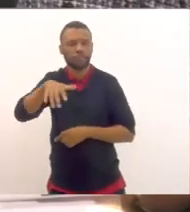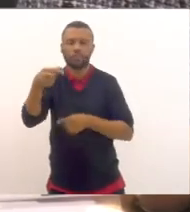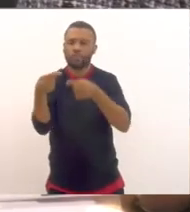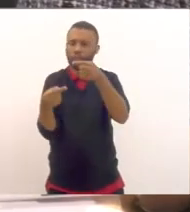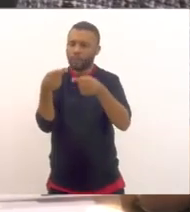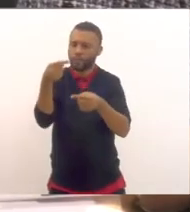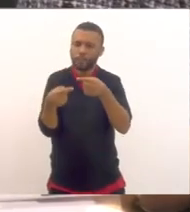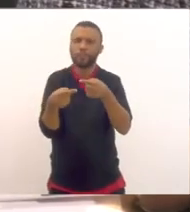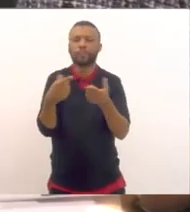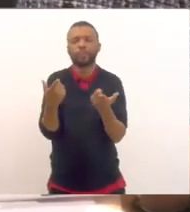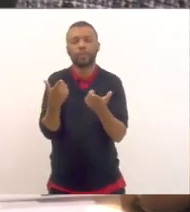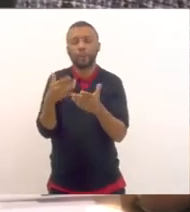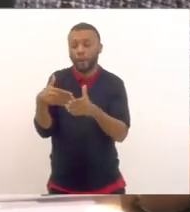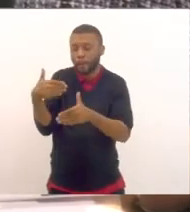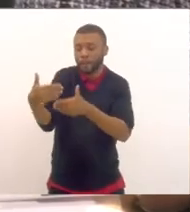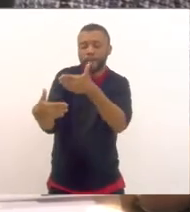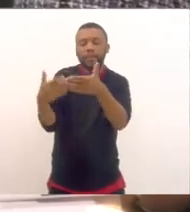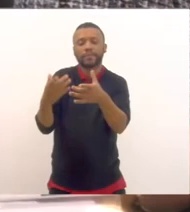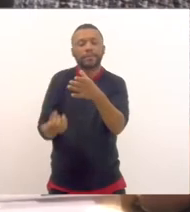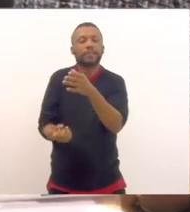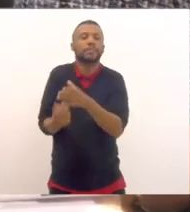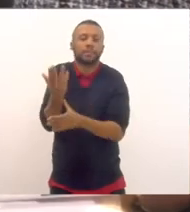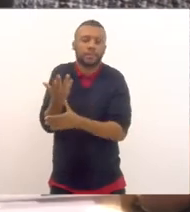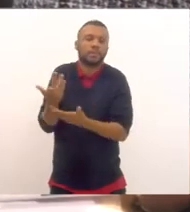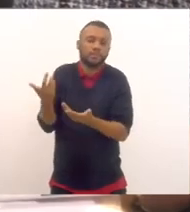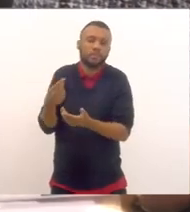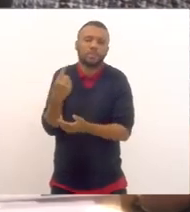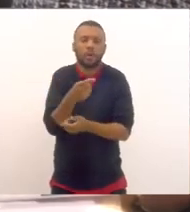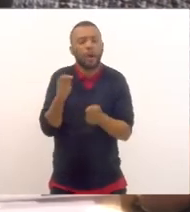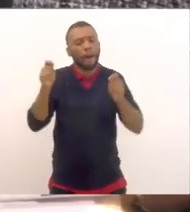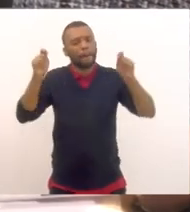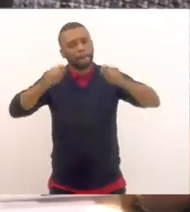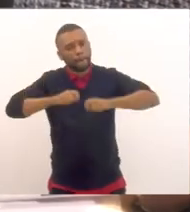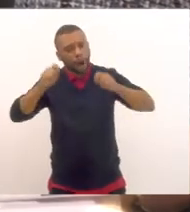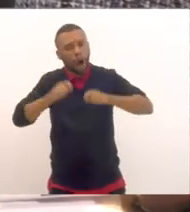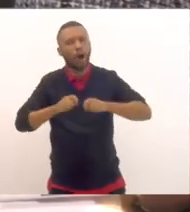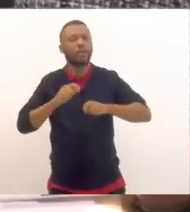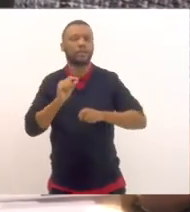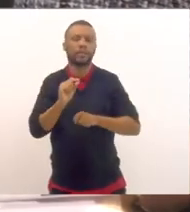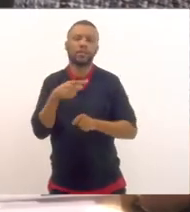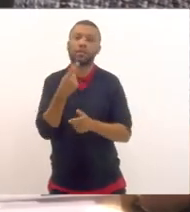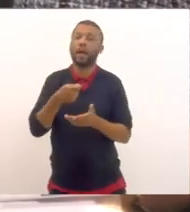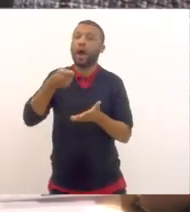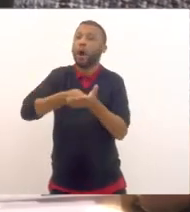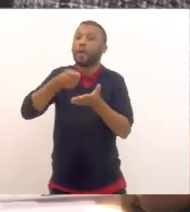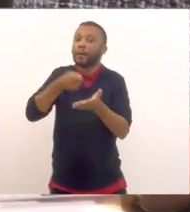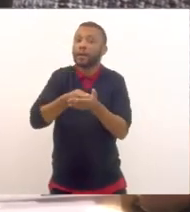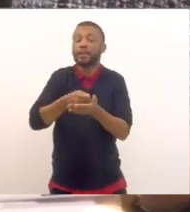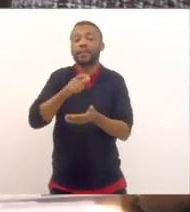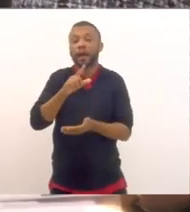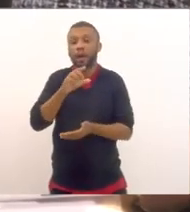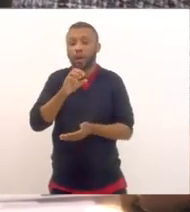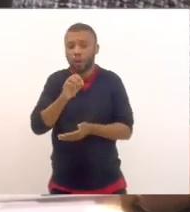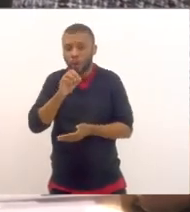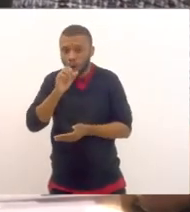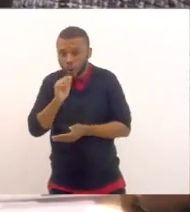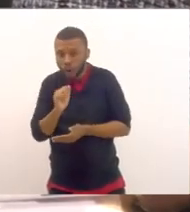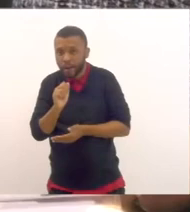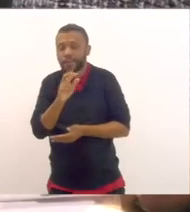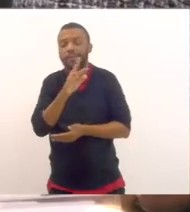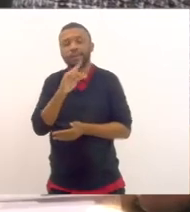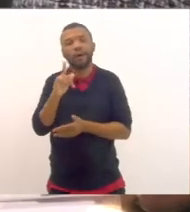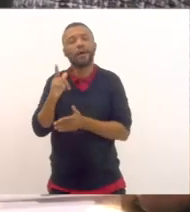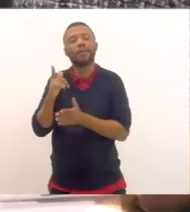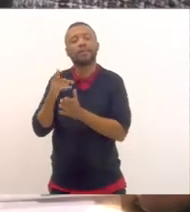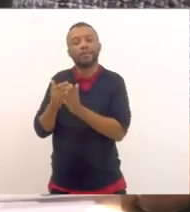um processo que comida Nilson né para que a gente possa também exigir na Loa que